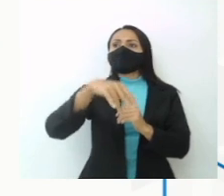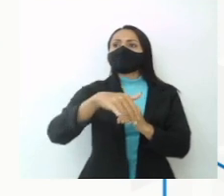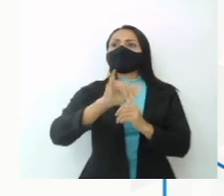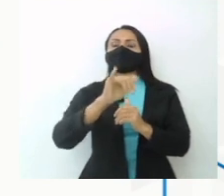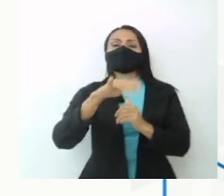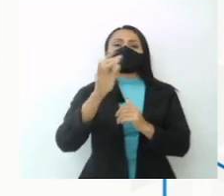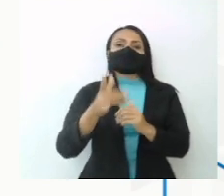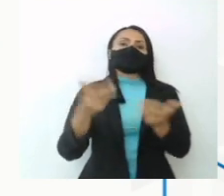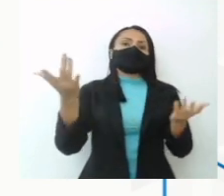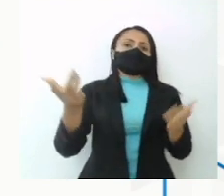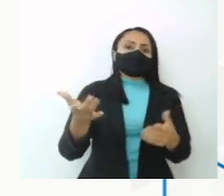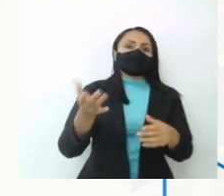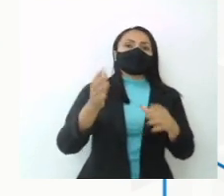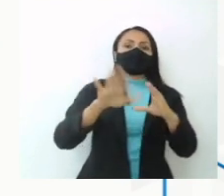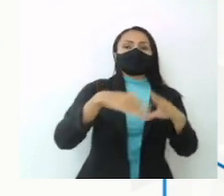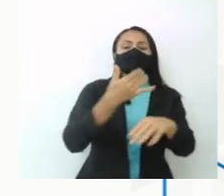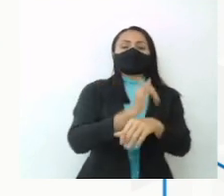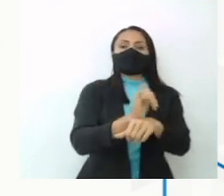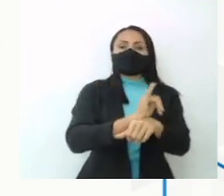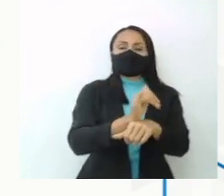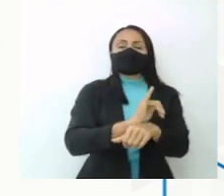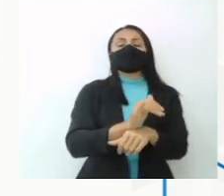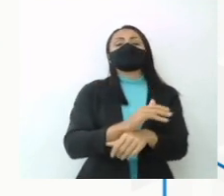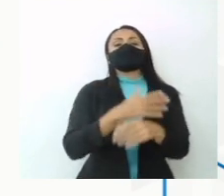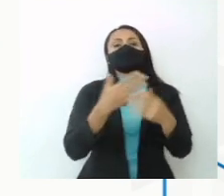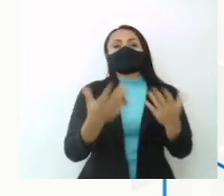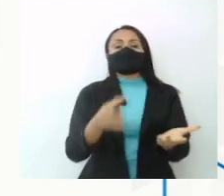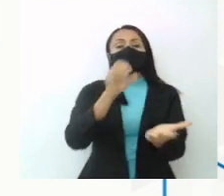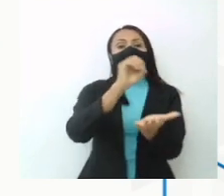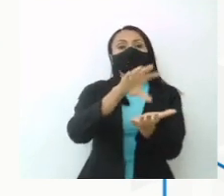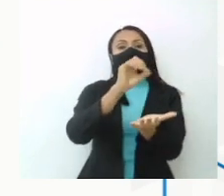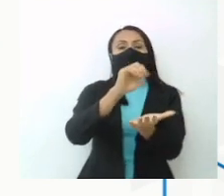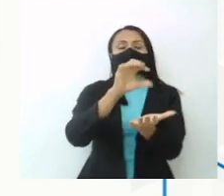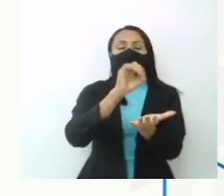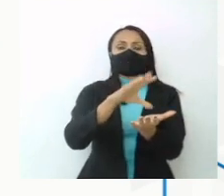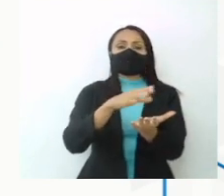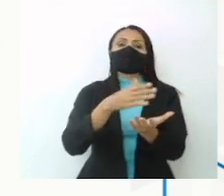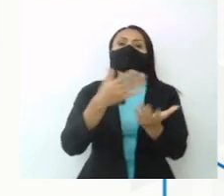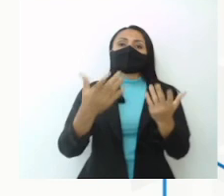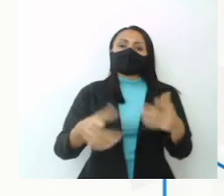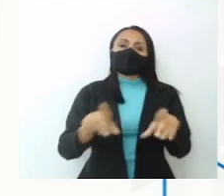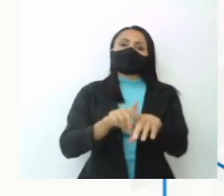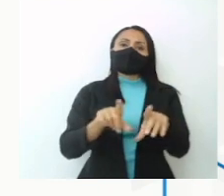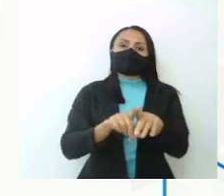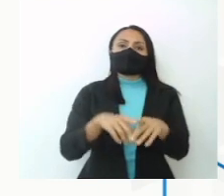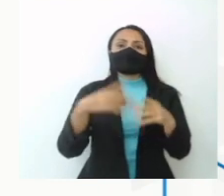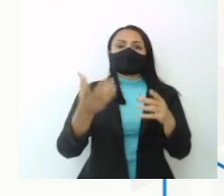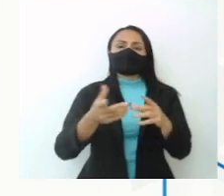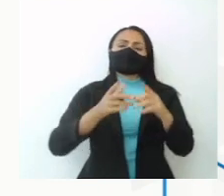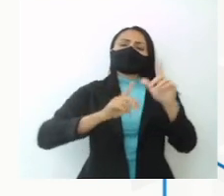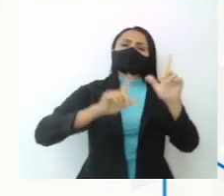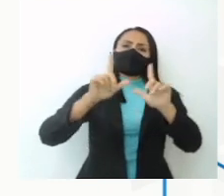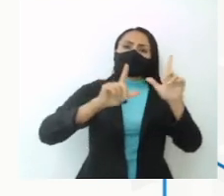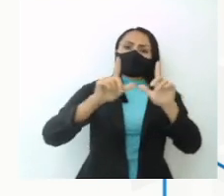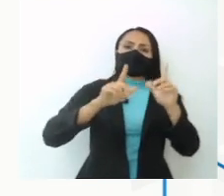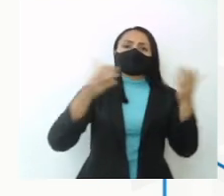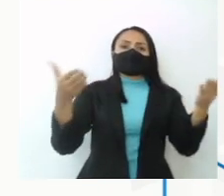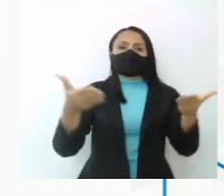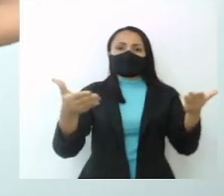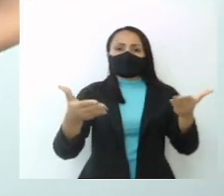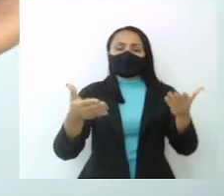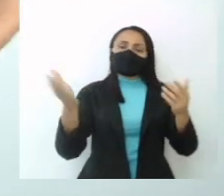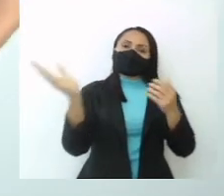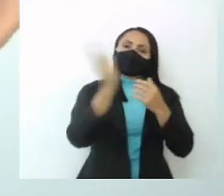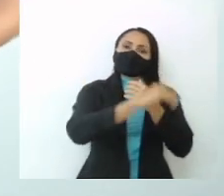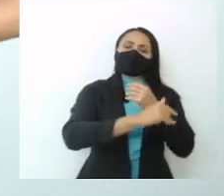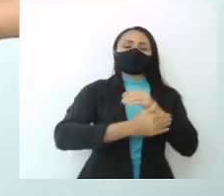inscreve em nossos canais Professor Anthony e o canal do EducaPE, que é por onde você deve estar assistindo essa aula agora. Então vamos